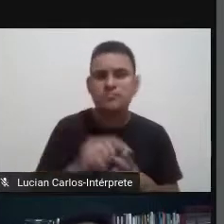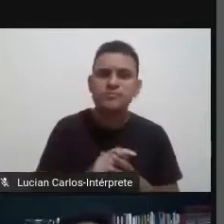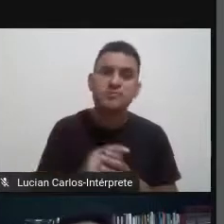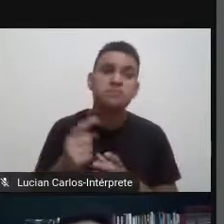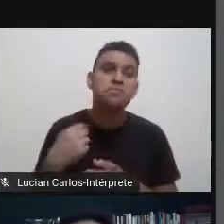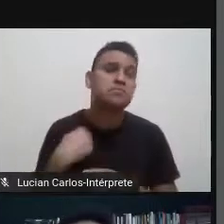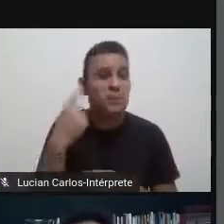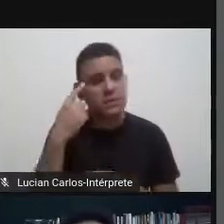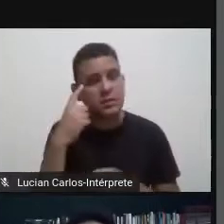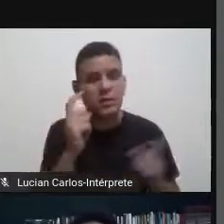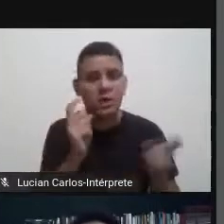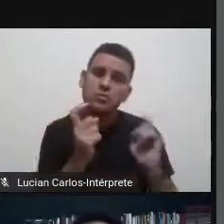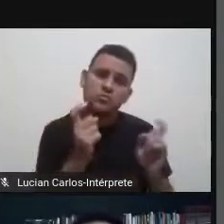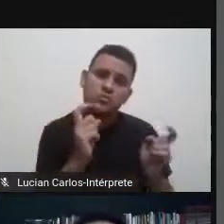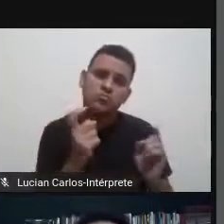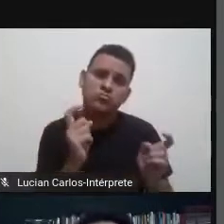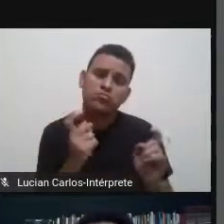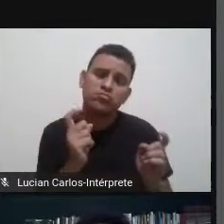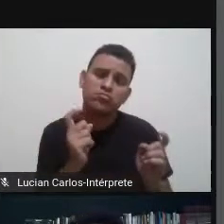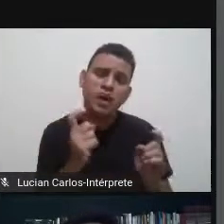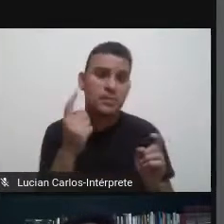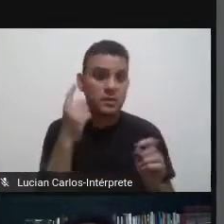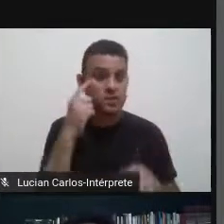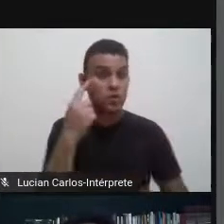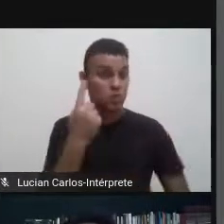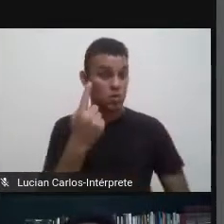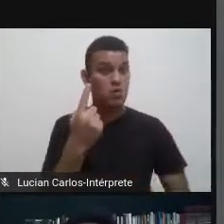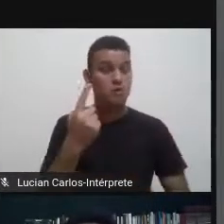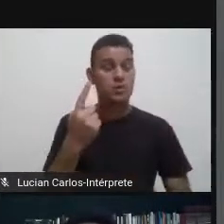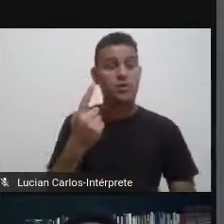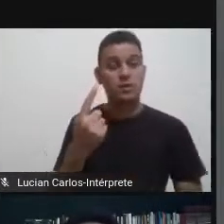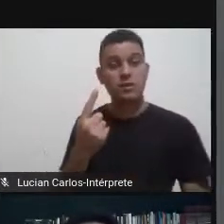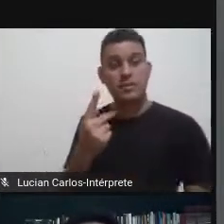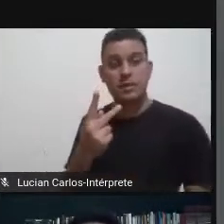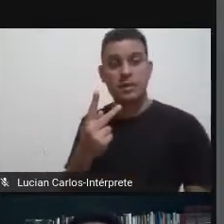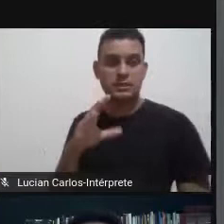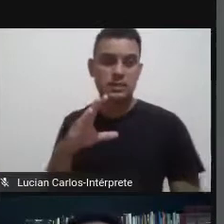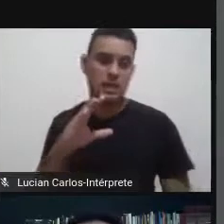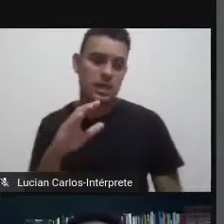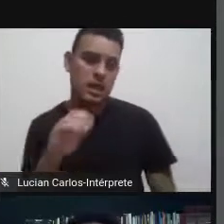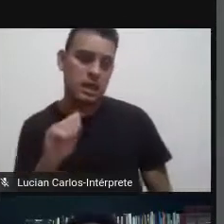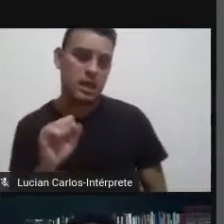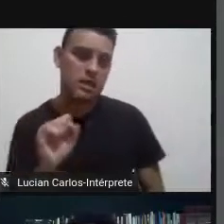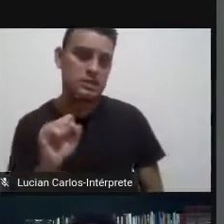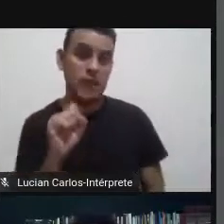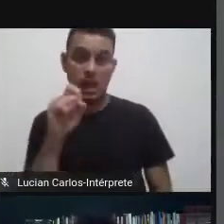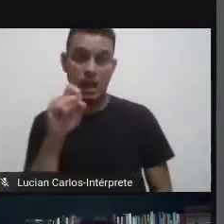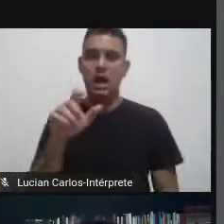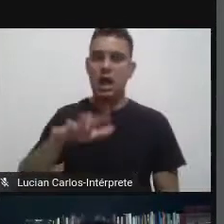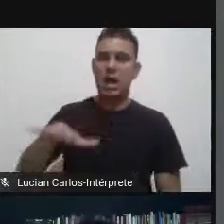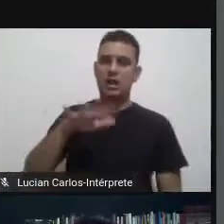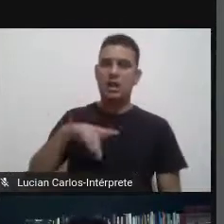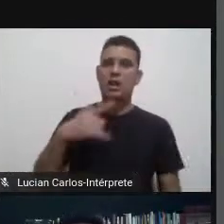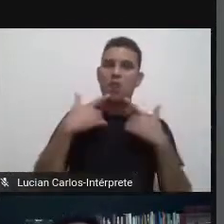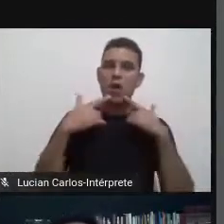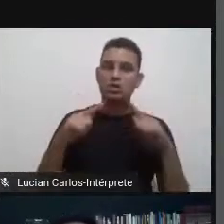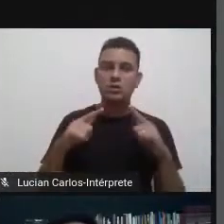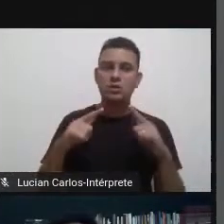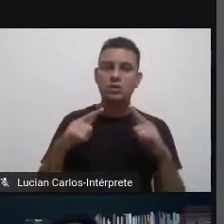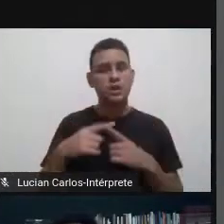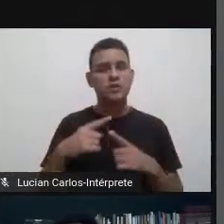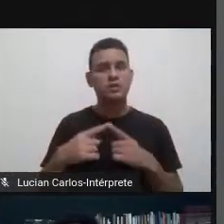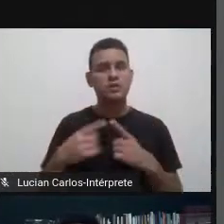pensando na reunião de PCAs, foi ideia de uma das nossas PCAs, a Fabiana, que é da área de linguagens. Ela falou, gente, e se